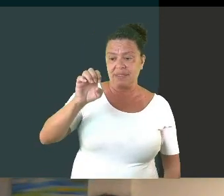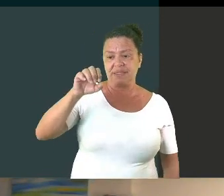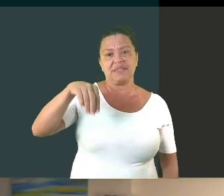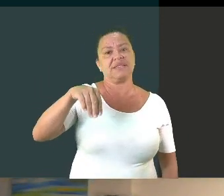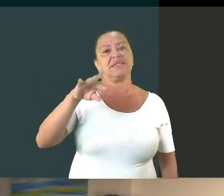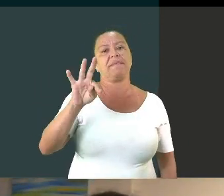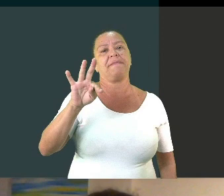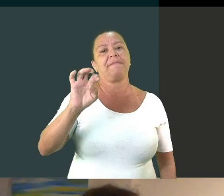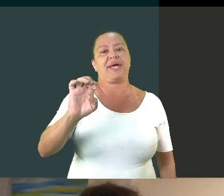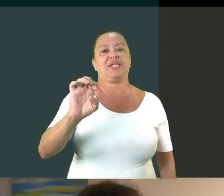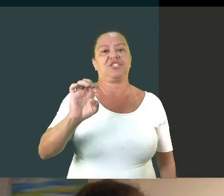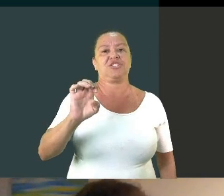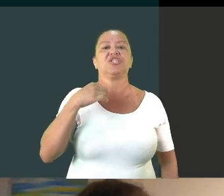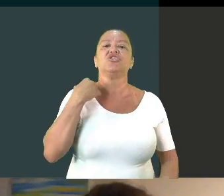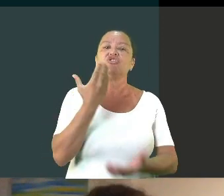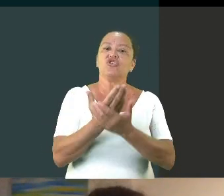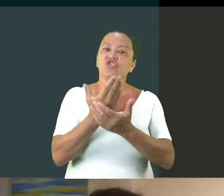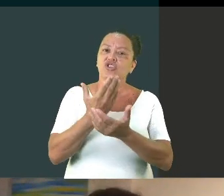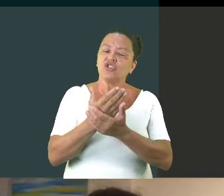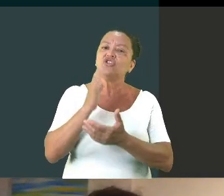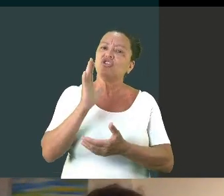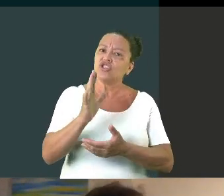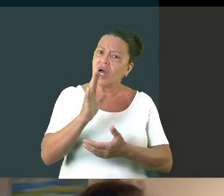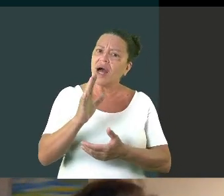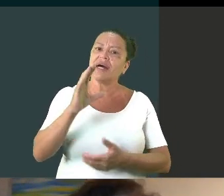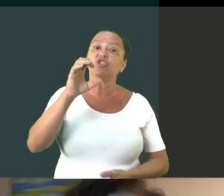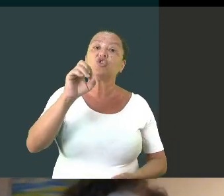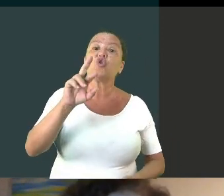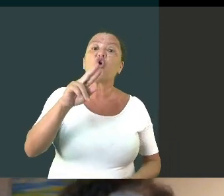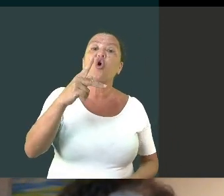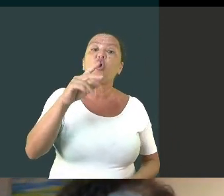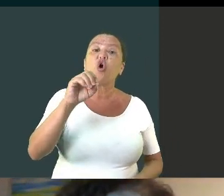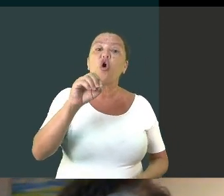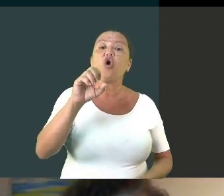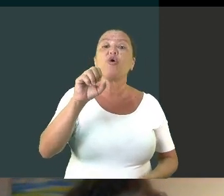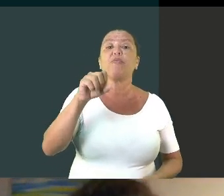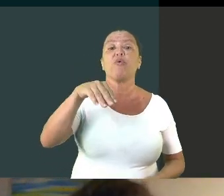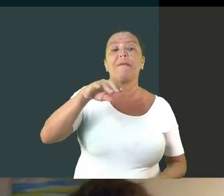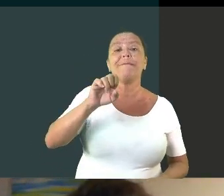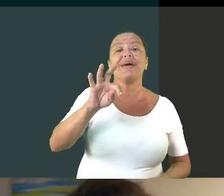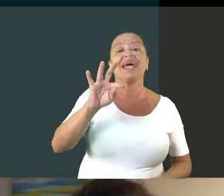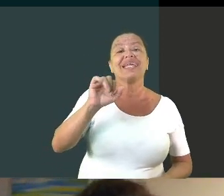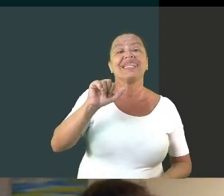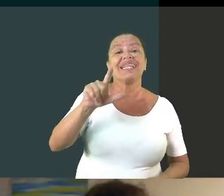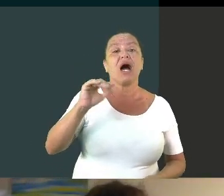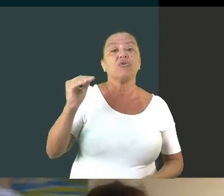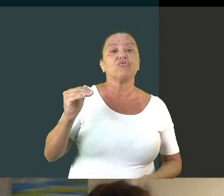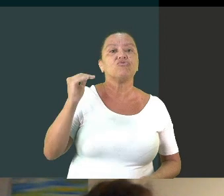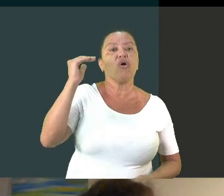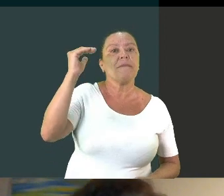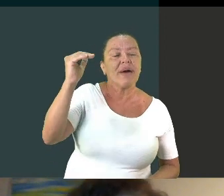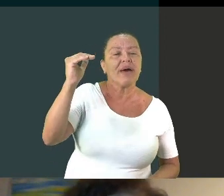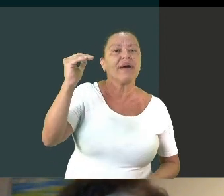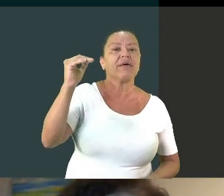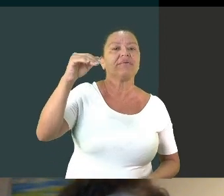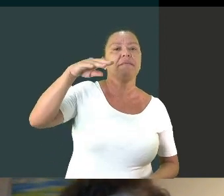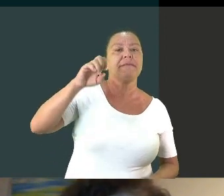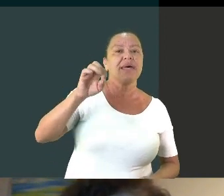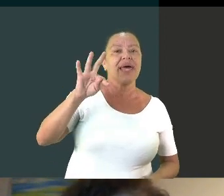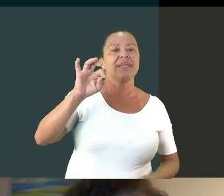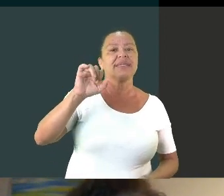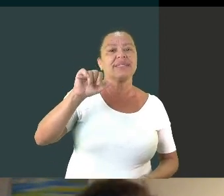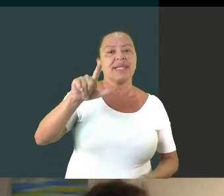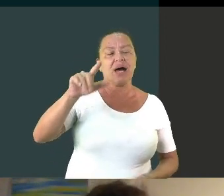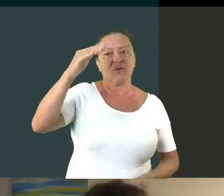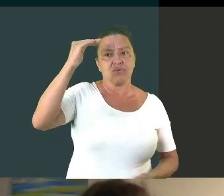nós vimos no estudo sobre os corpos, o corpo mental superior, o corpo mental